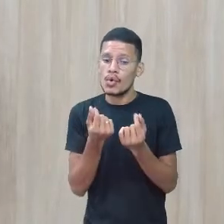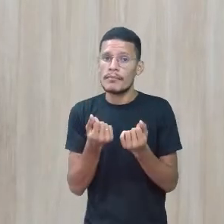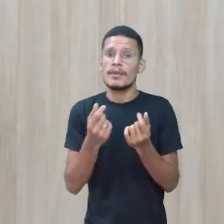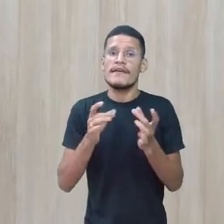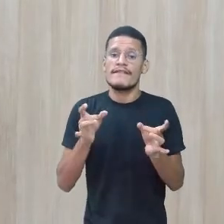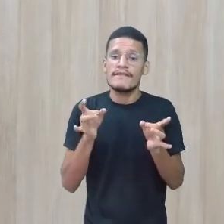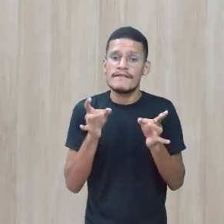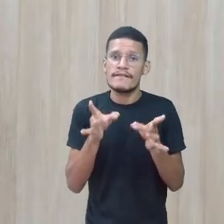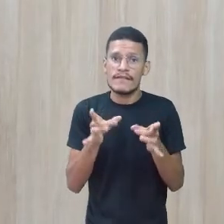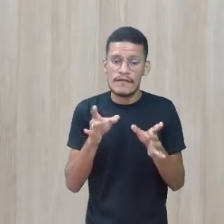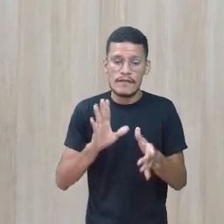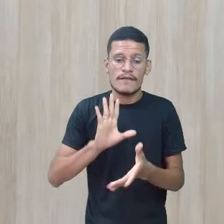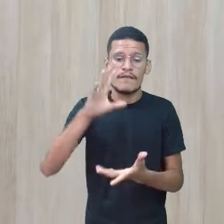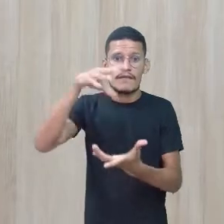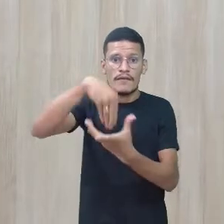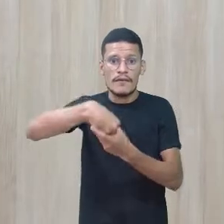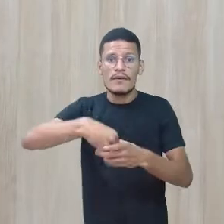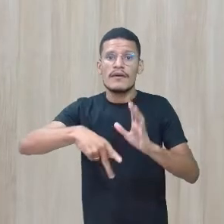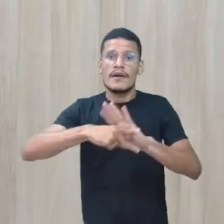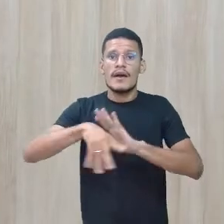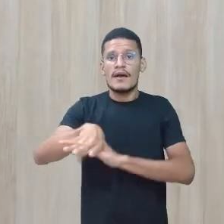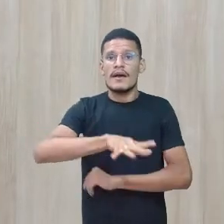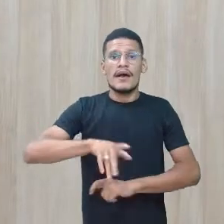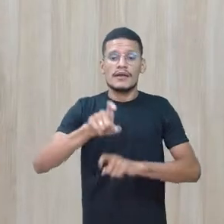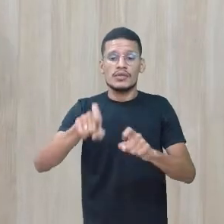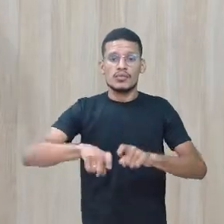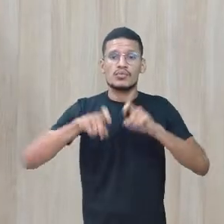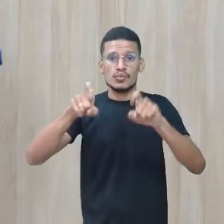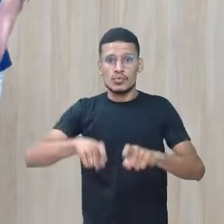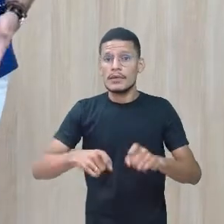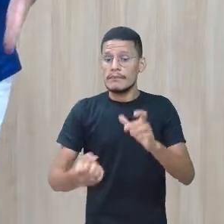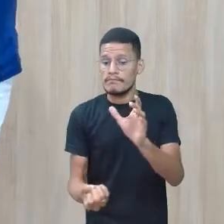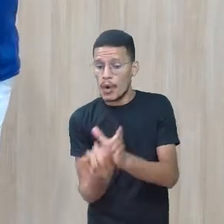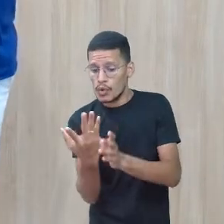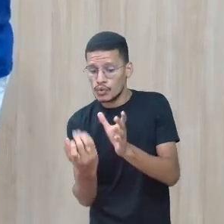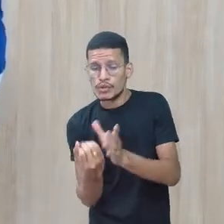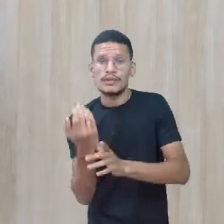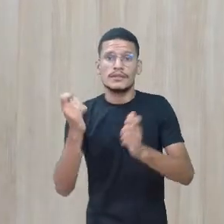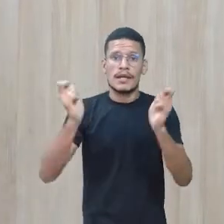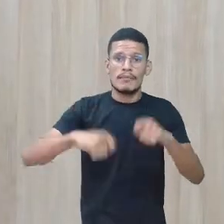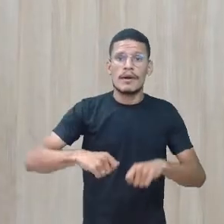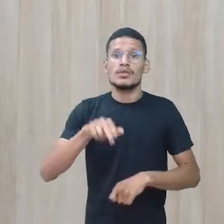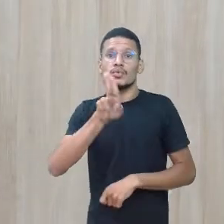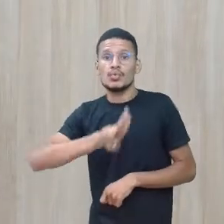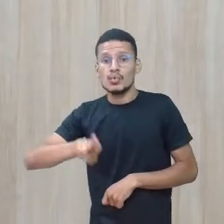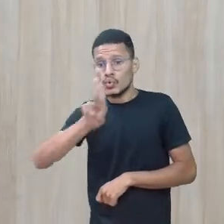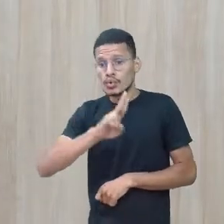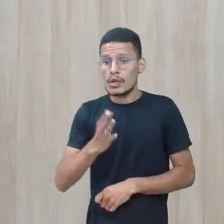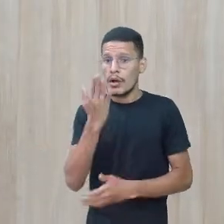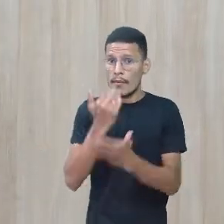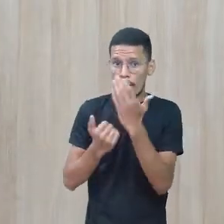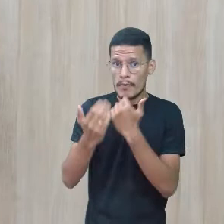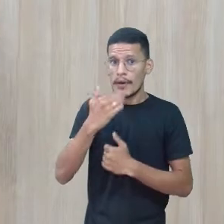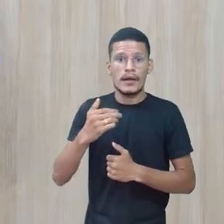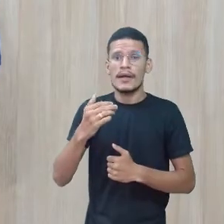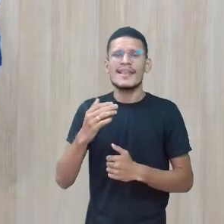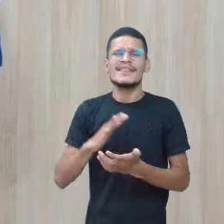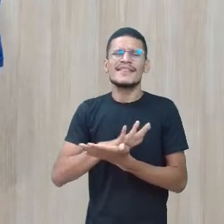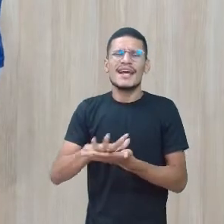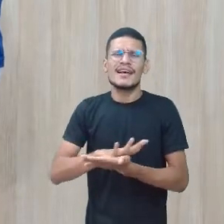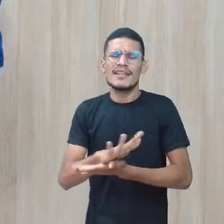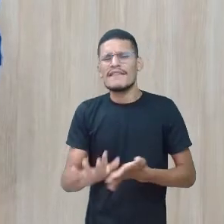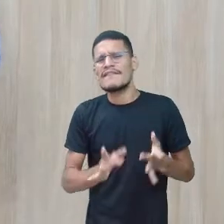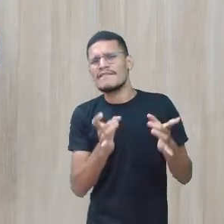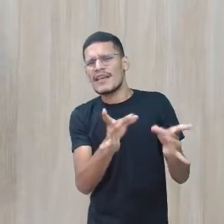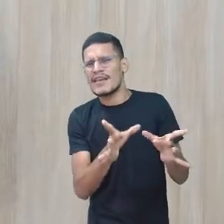a agricultura, principalmente a de subsistência, ou seja, produzir para consumo e não visando o